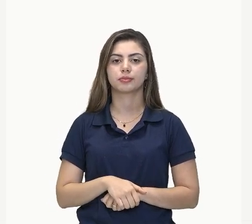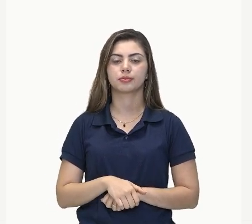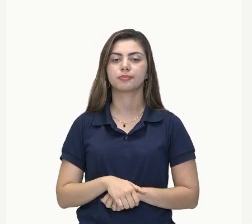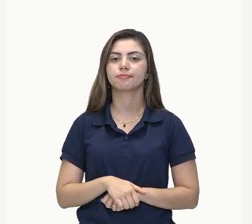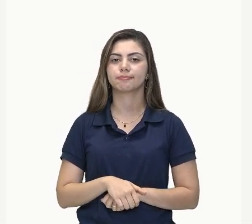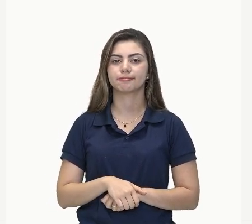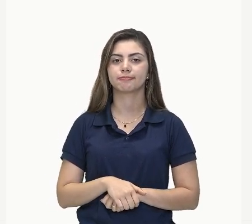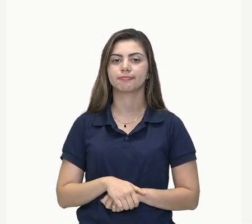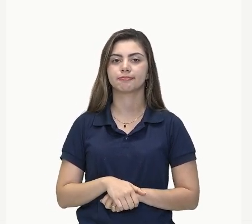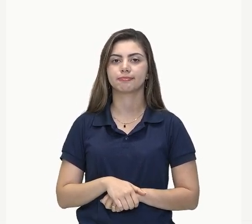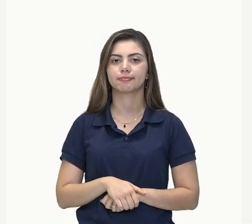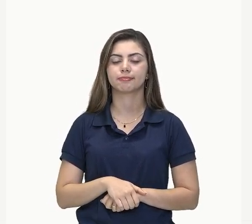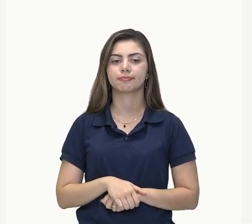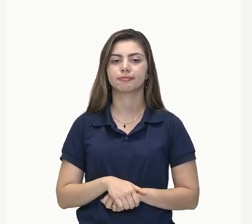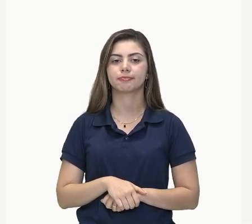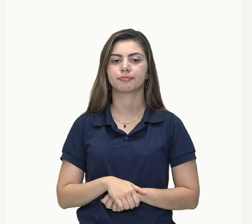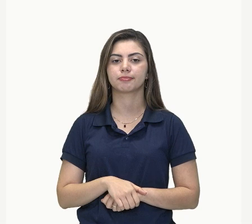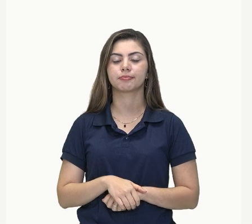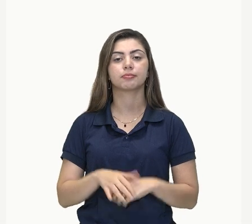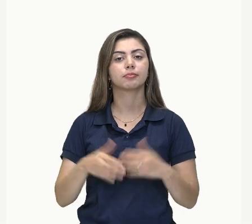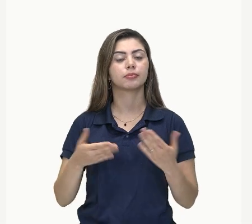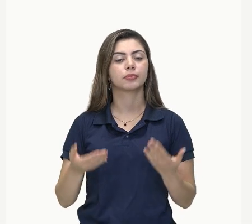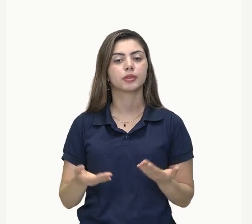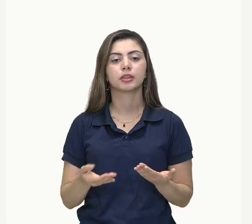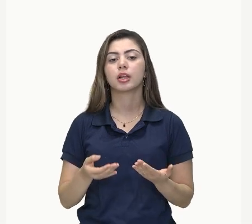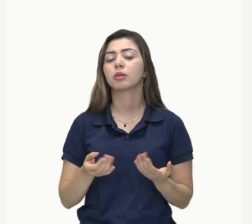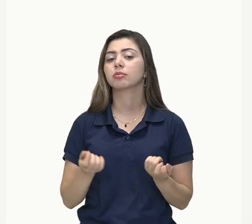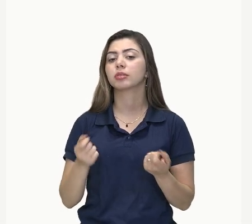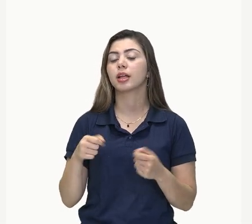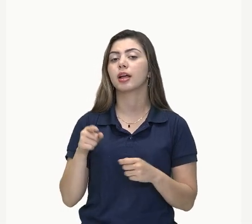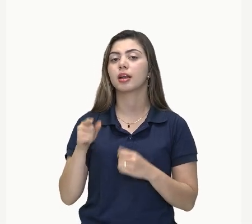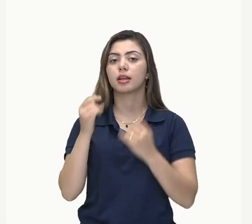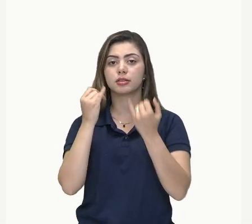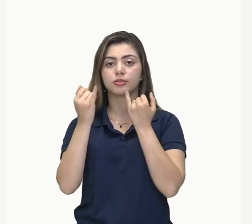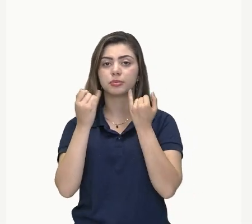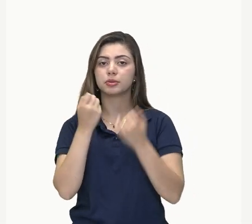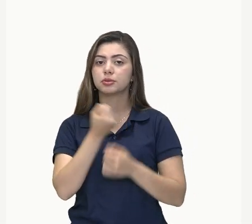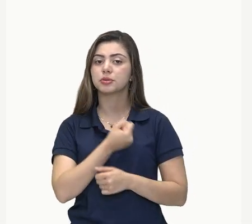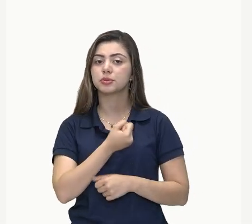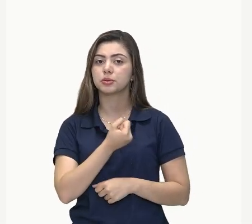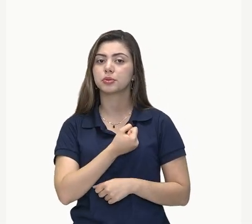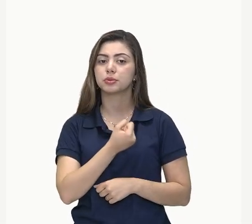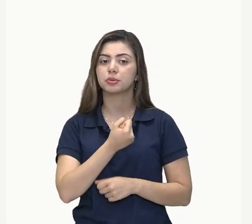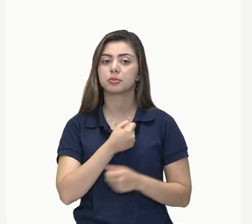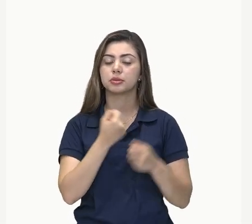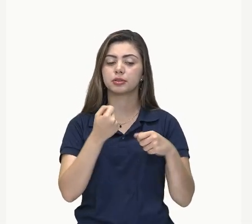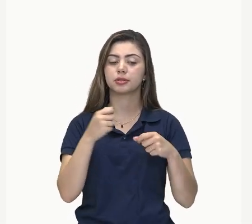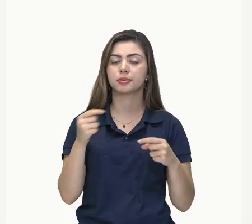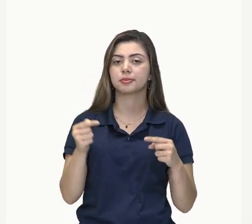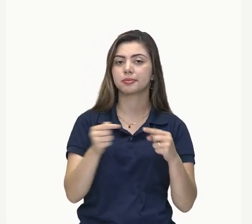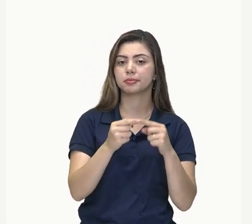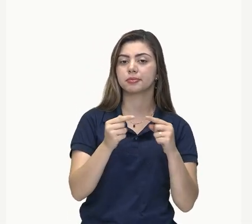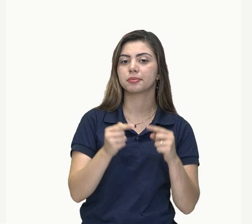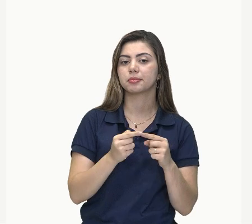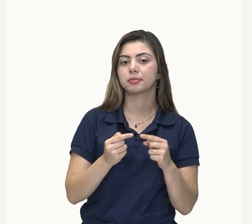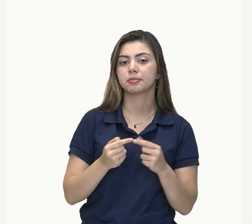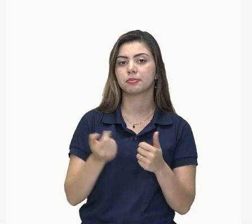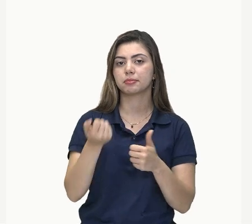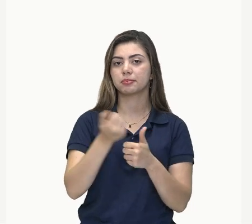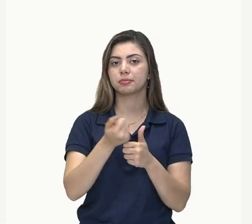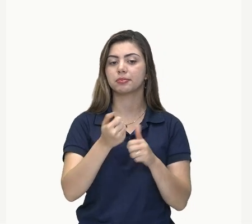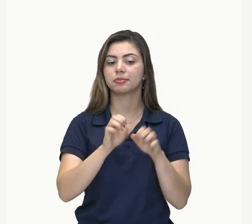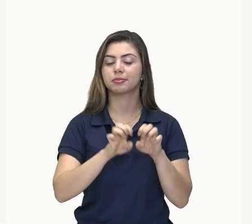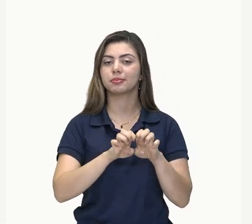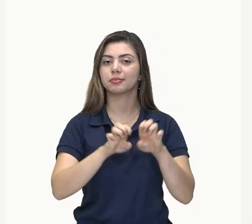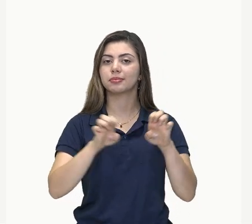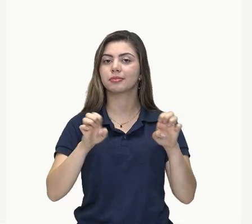Então, basta pegar esses valores aí, tá? E aplicar na nossa fórmula que